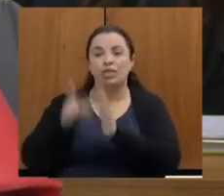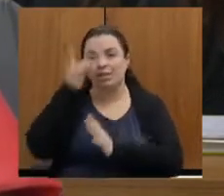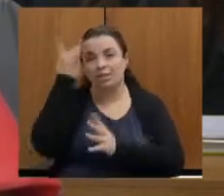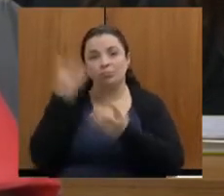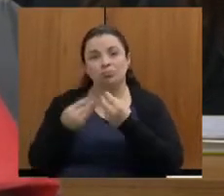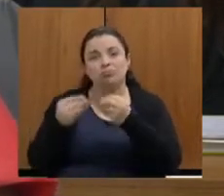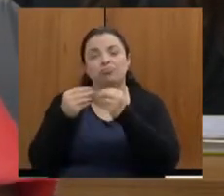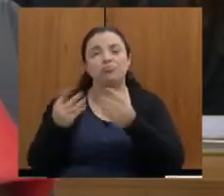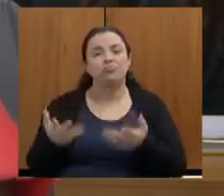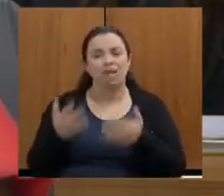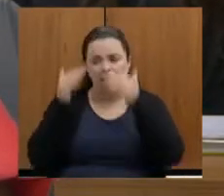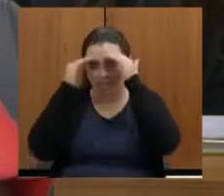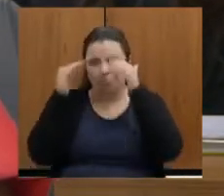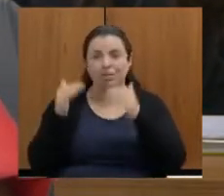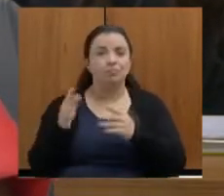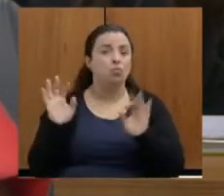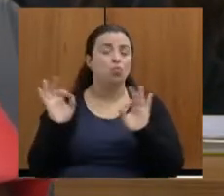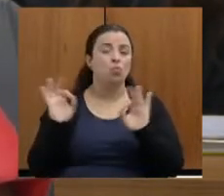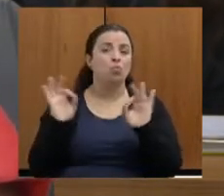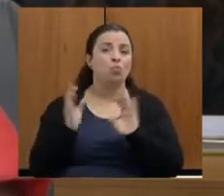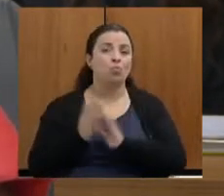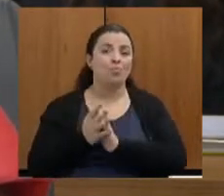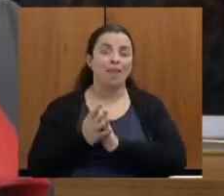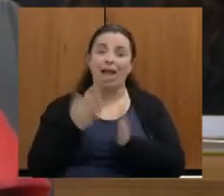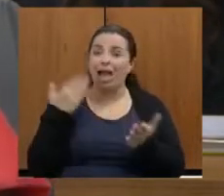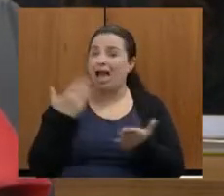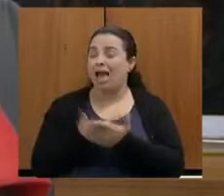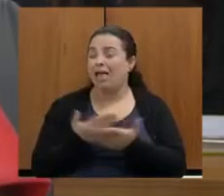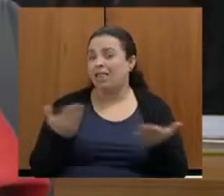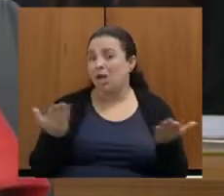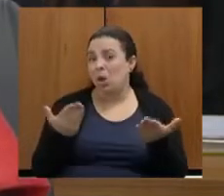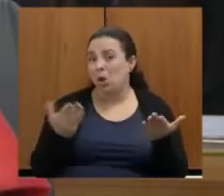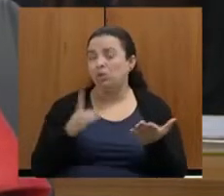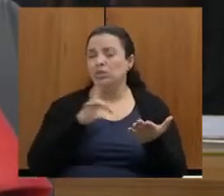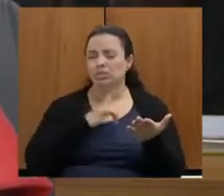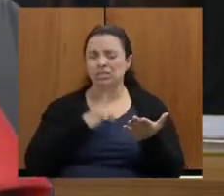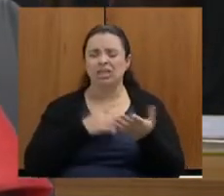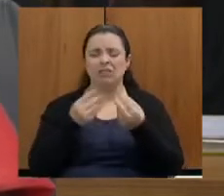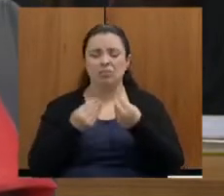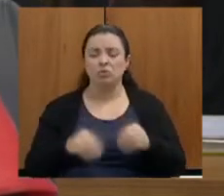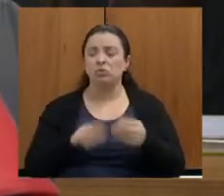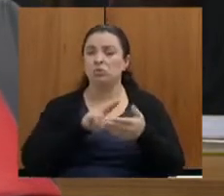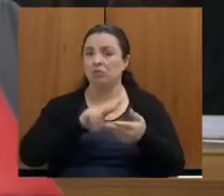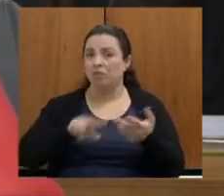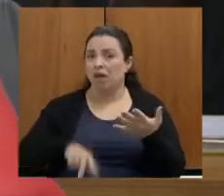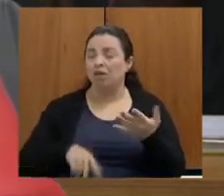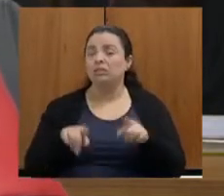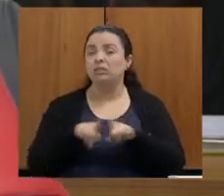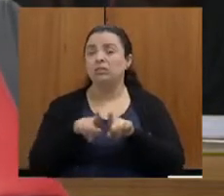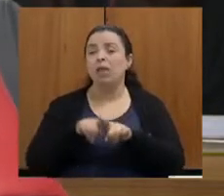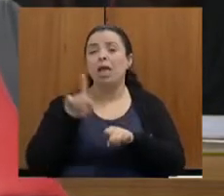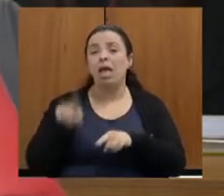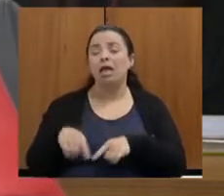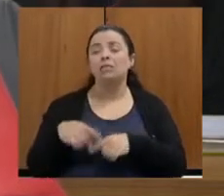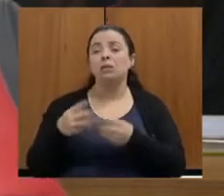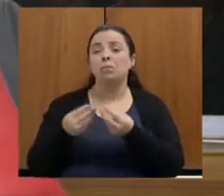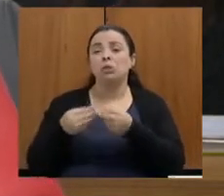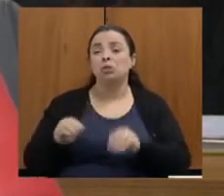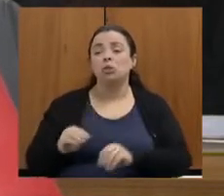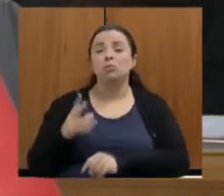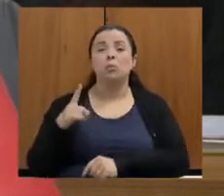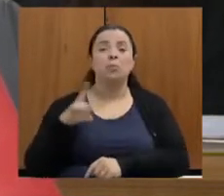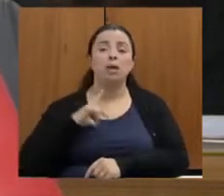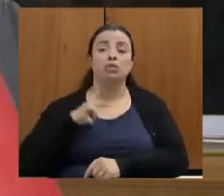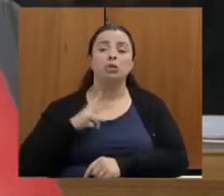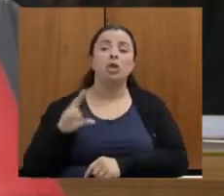tal que até hoje além além dos danos outros mais esse dano individual ele não